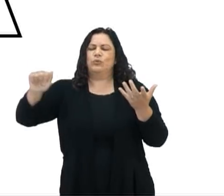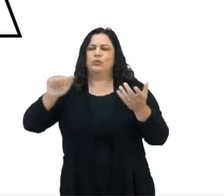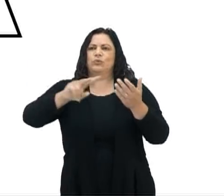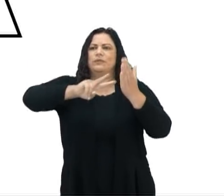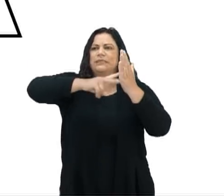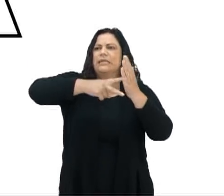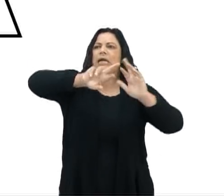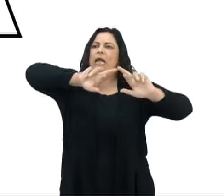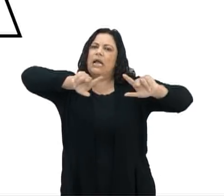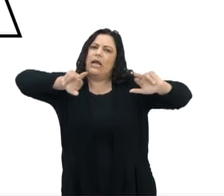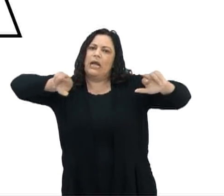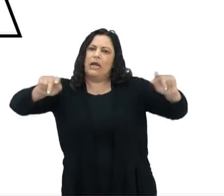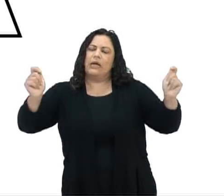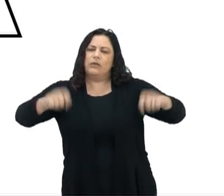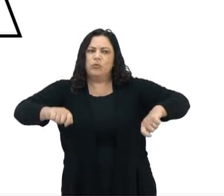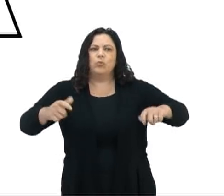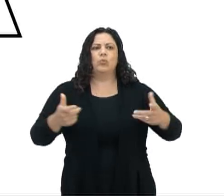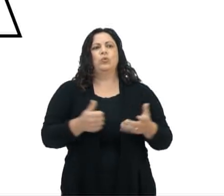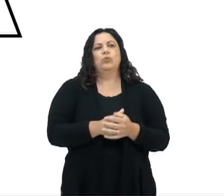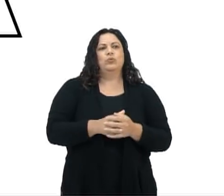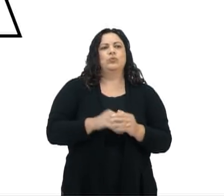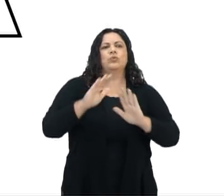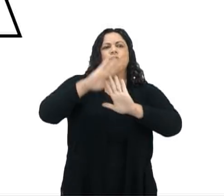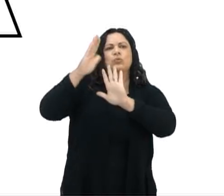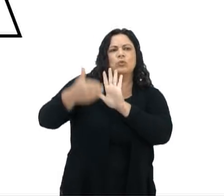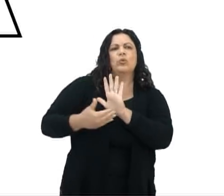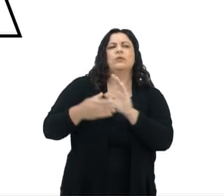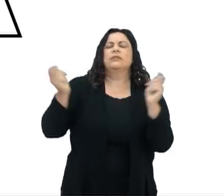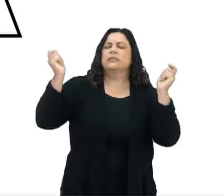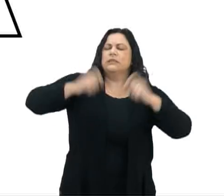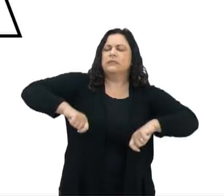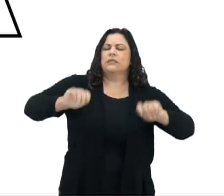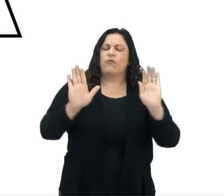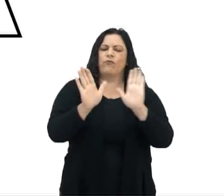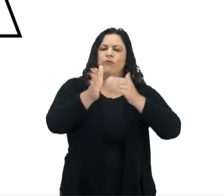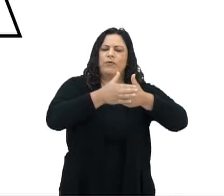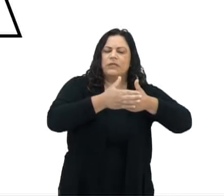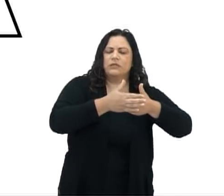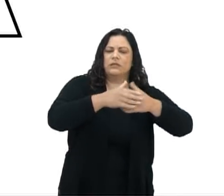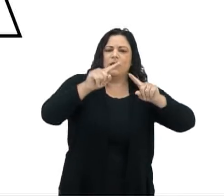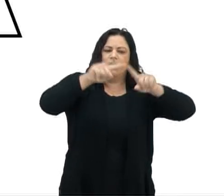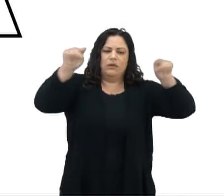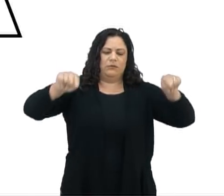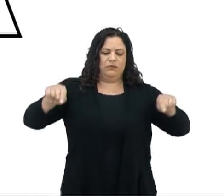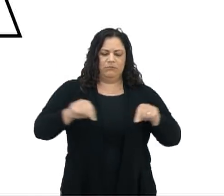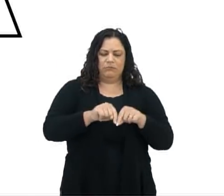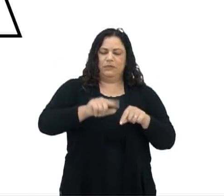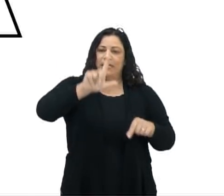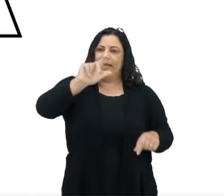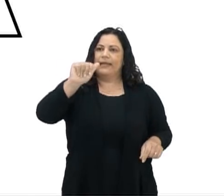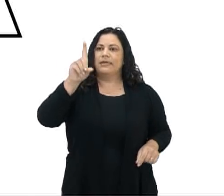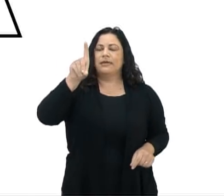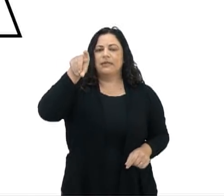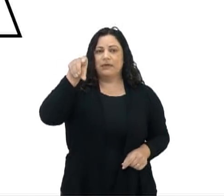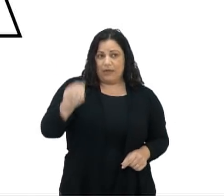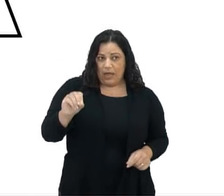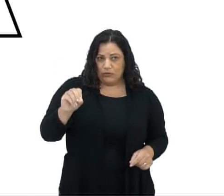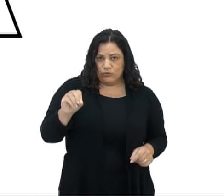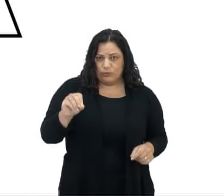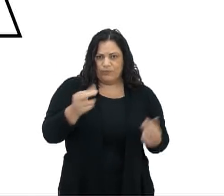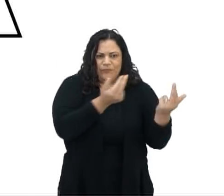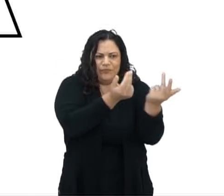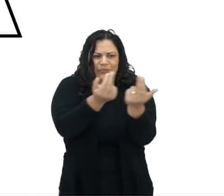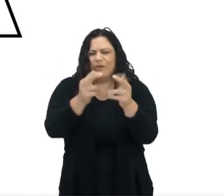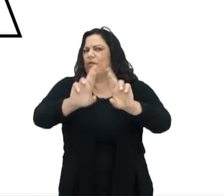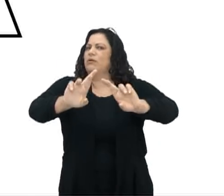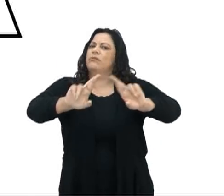são todas polígonos, todas elas são figuras fechadas e possuem lados, certo? Repare que nem todas elas são